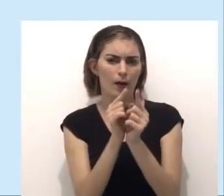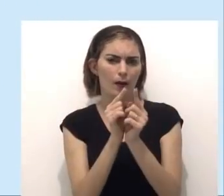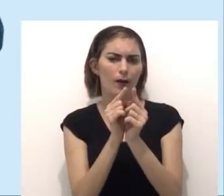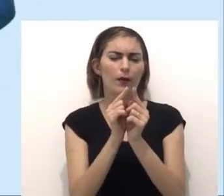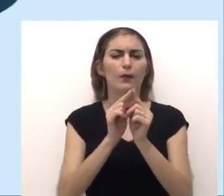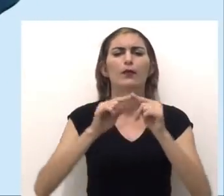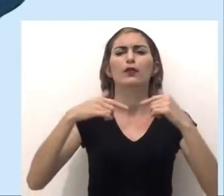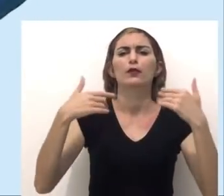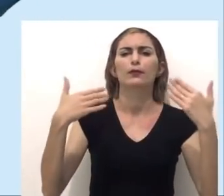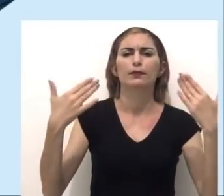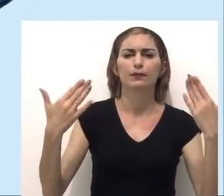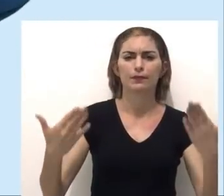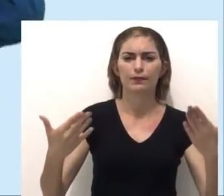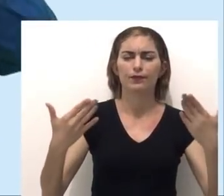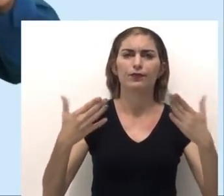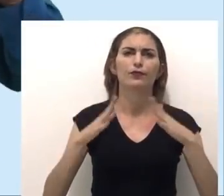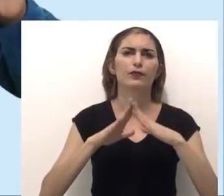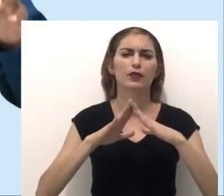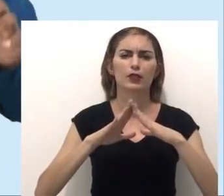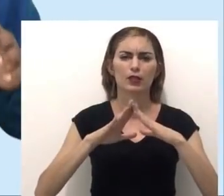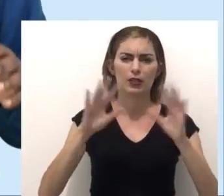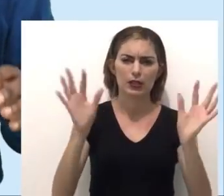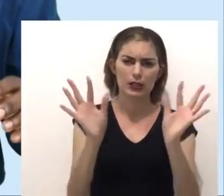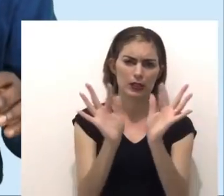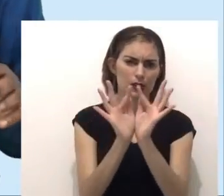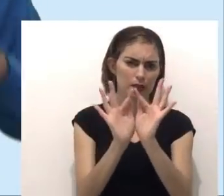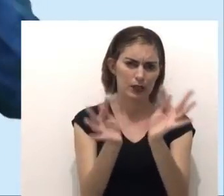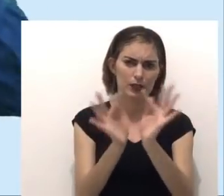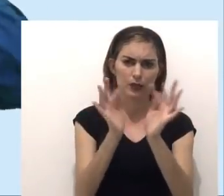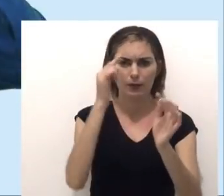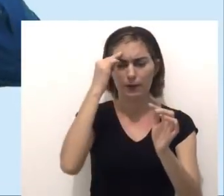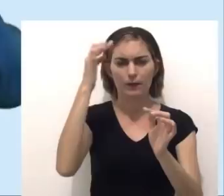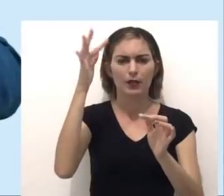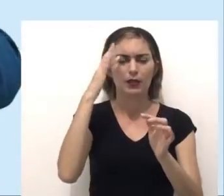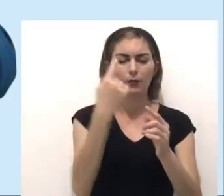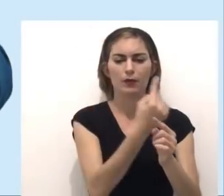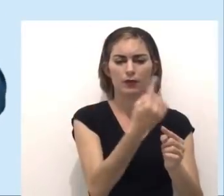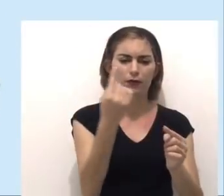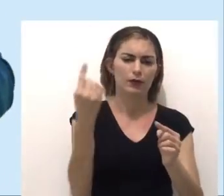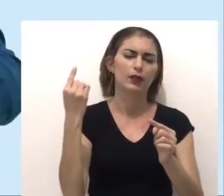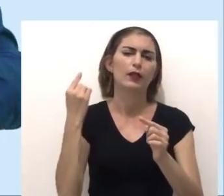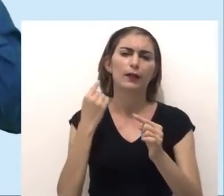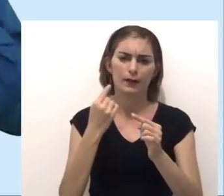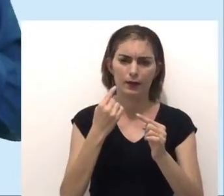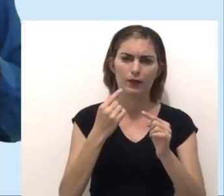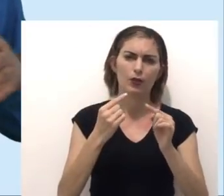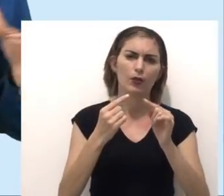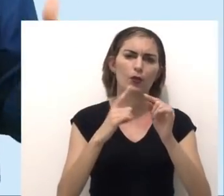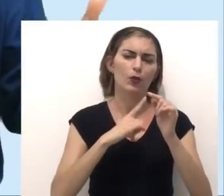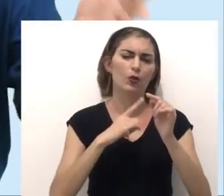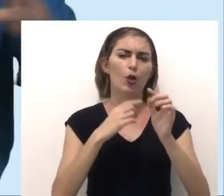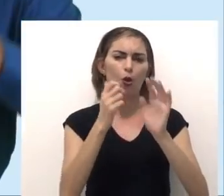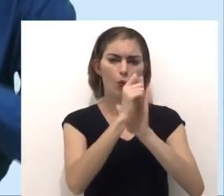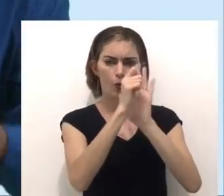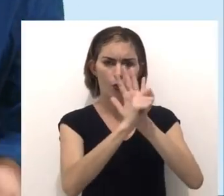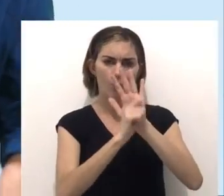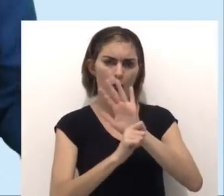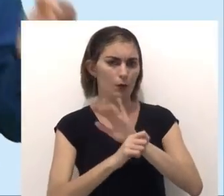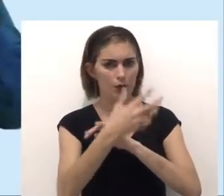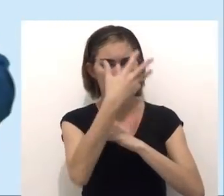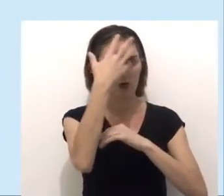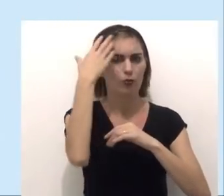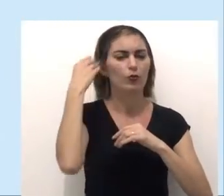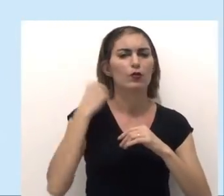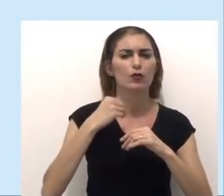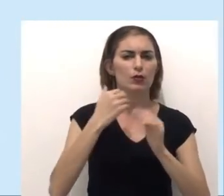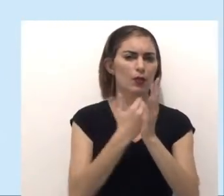rápida, bem resumida, síntese de quê? Do pensamento de cada um deles. Então, em sua